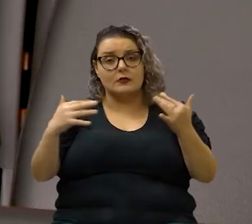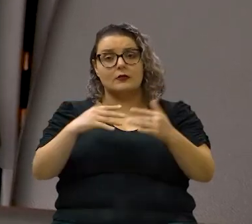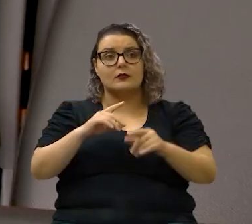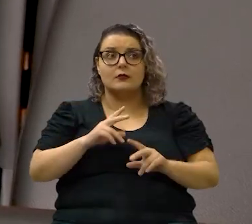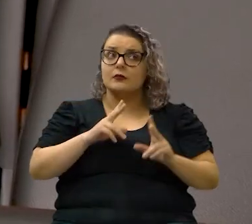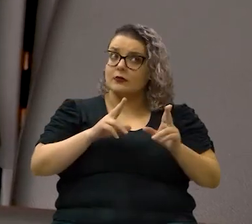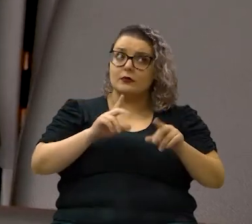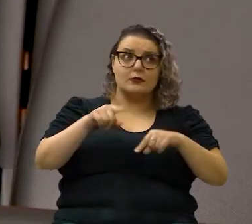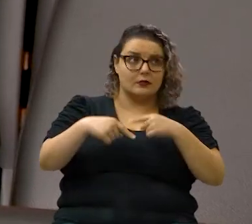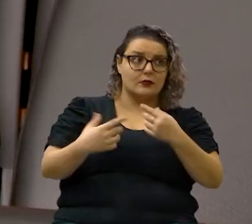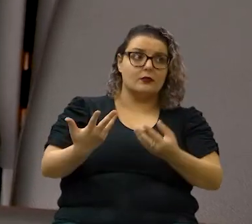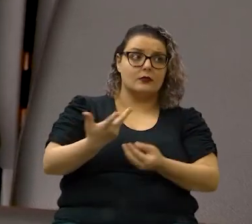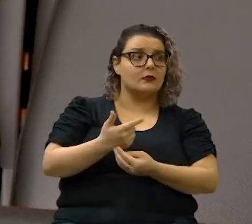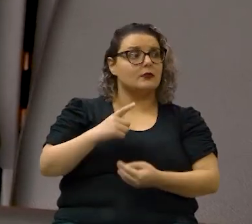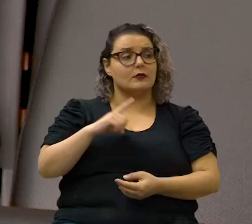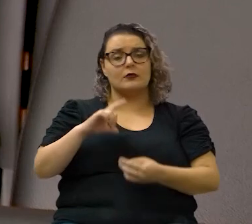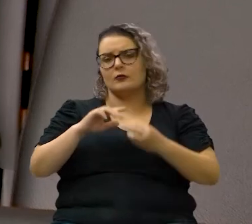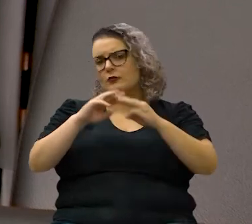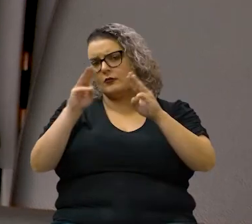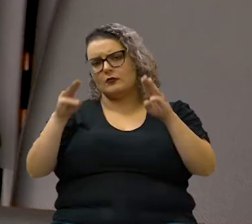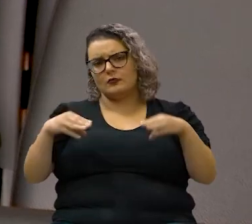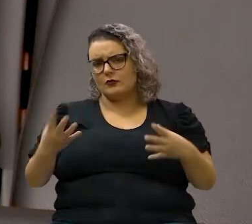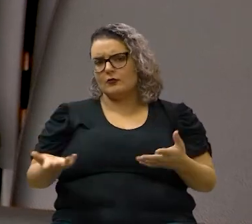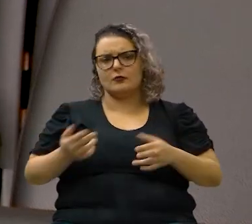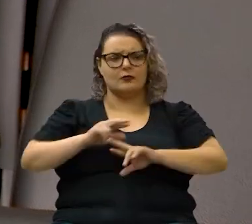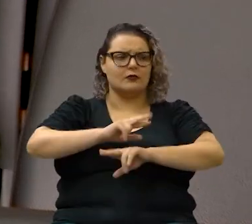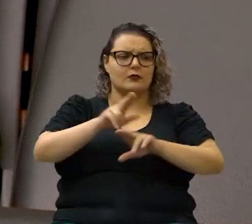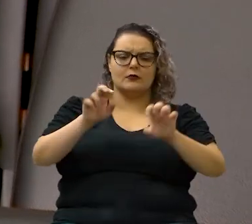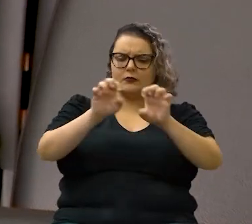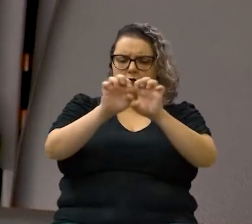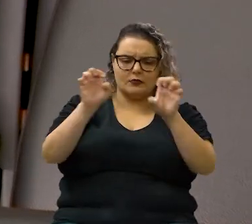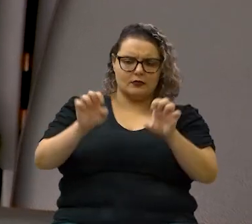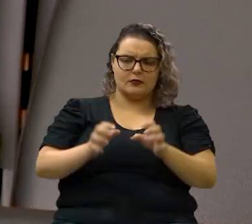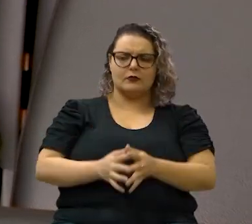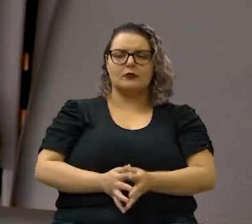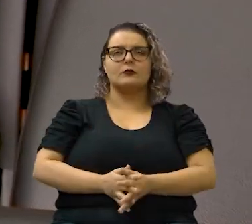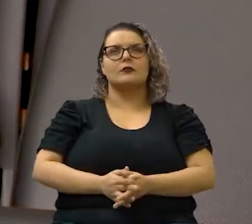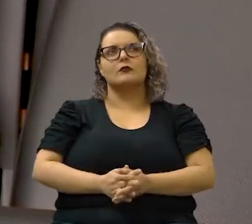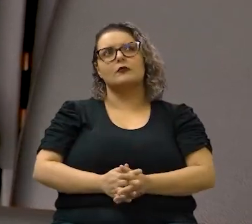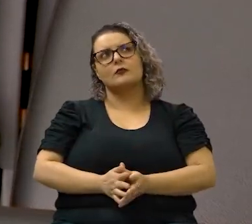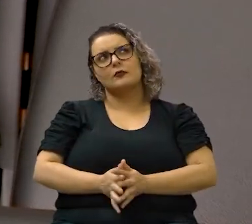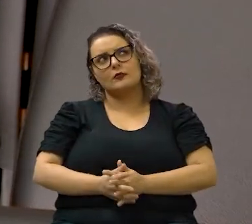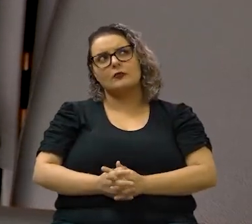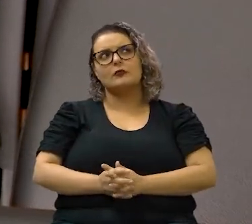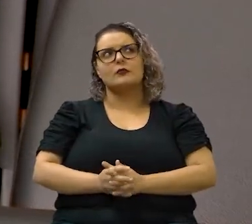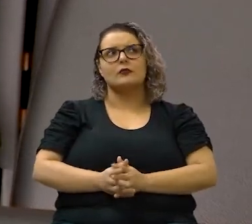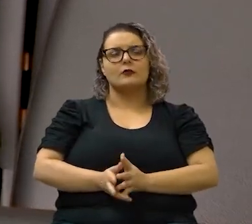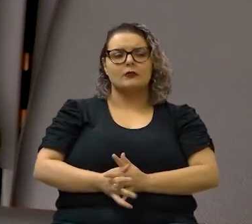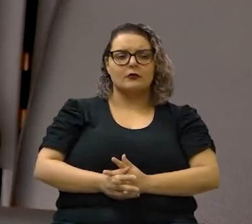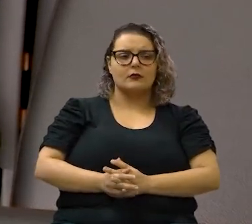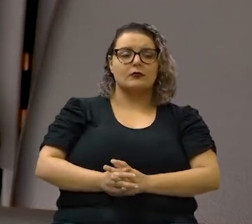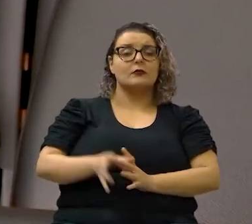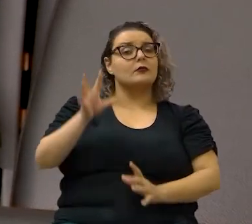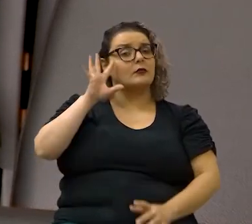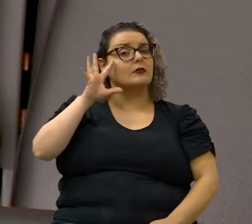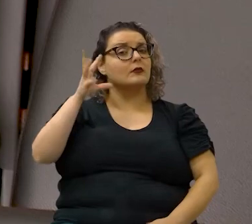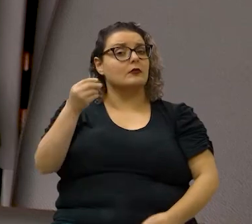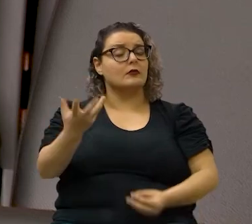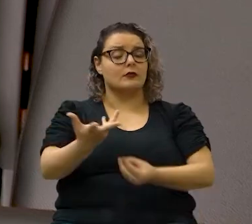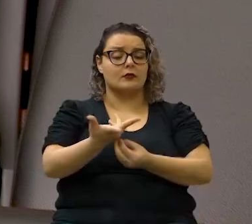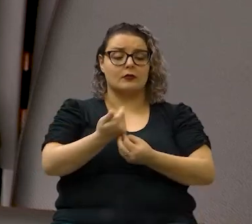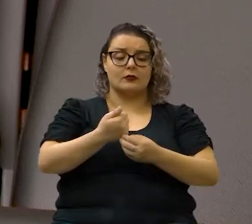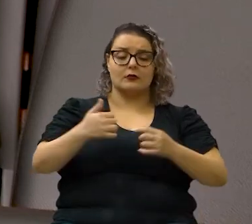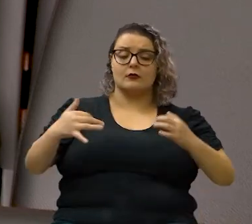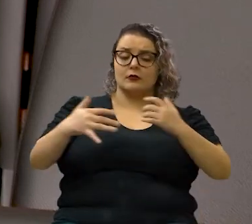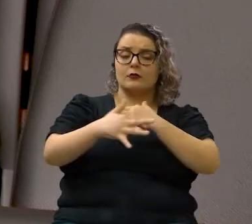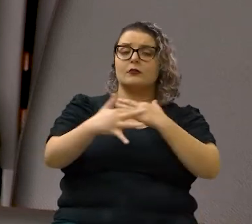como outras artes já possuem em museus com bastante estrutura tal, né? Você compreender a arte urbana como